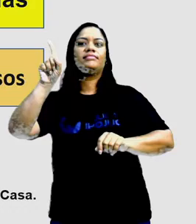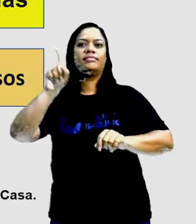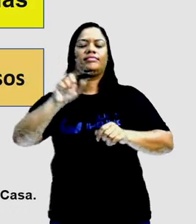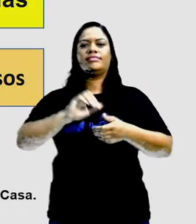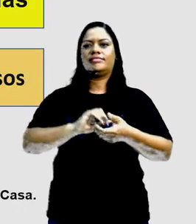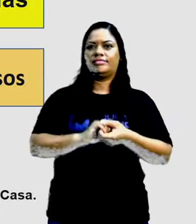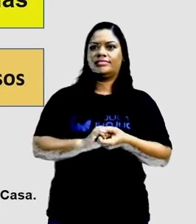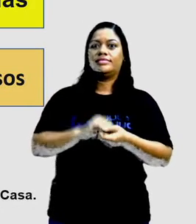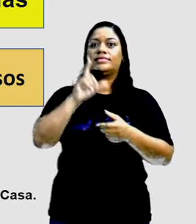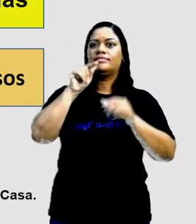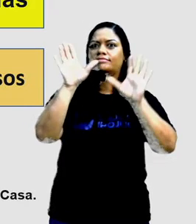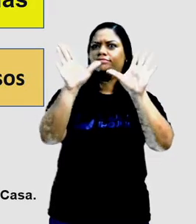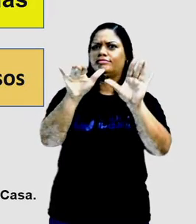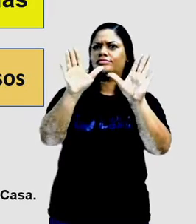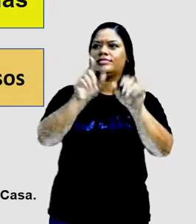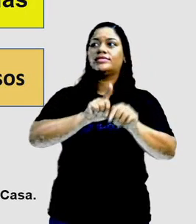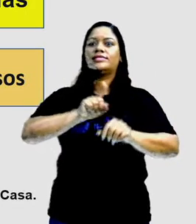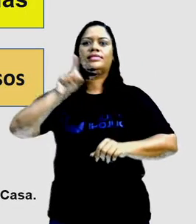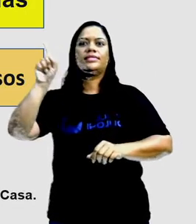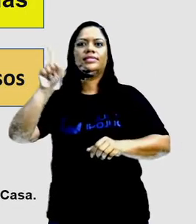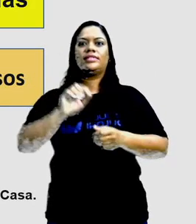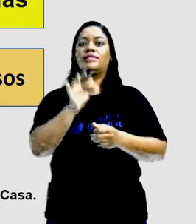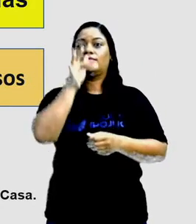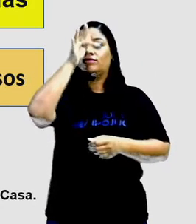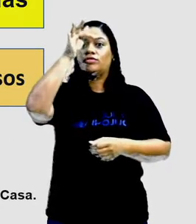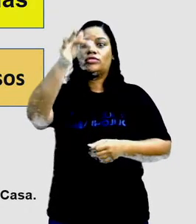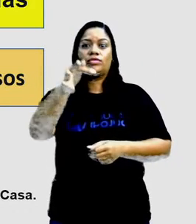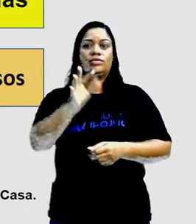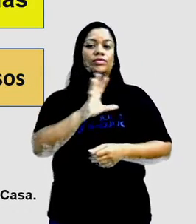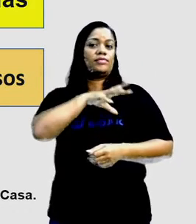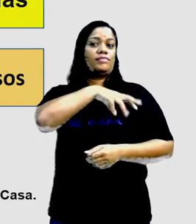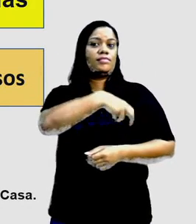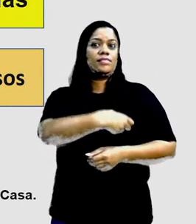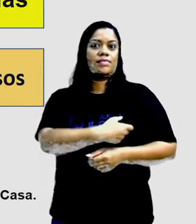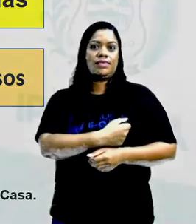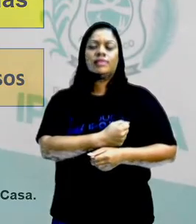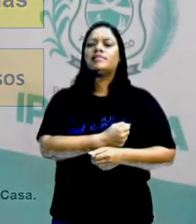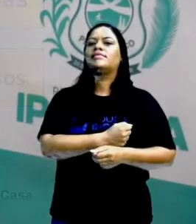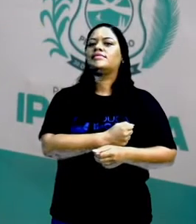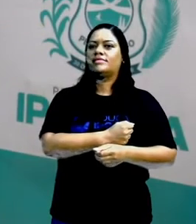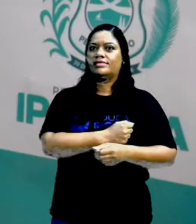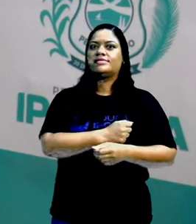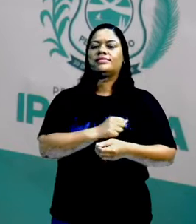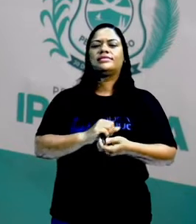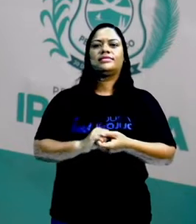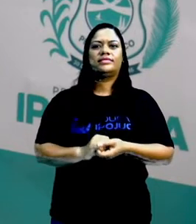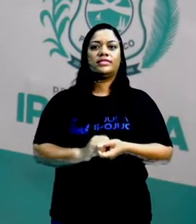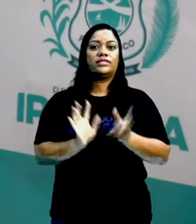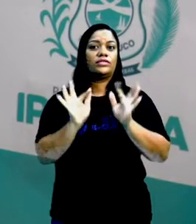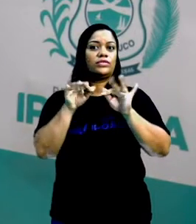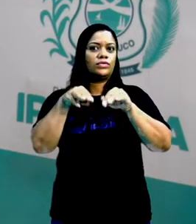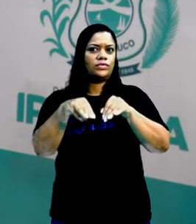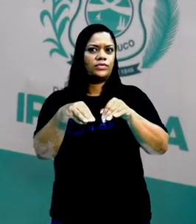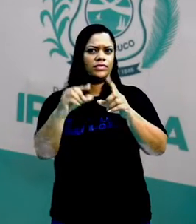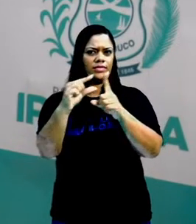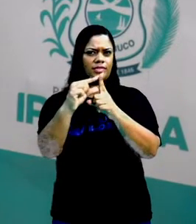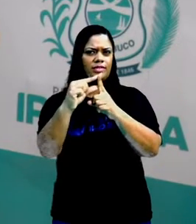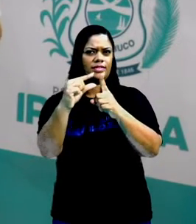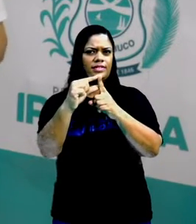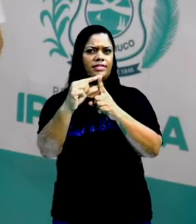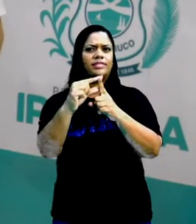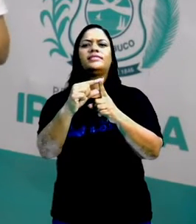Sabiá, lá, não é? Flores, amores. Veja que a terminação da palavra